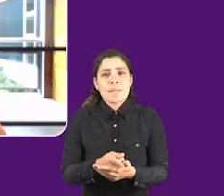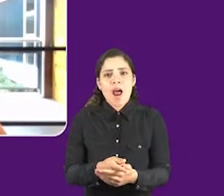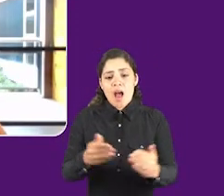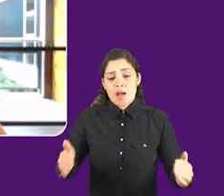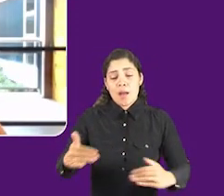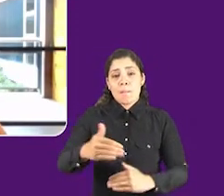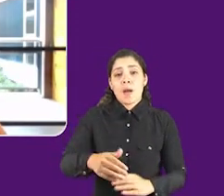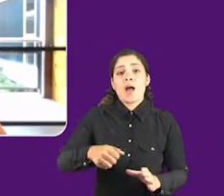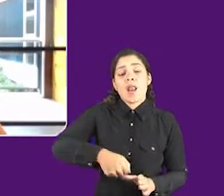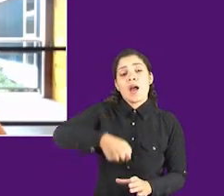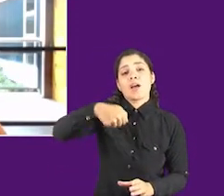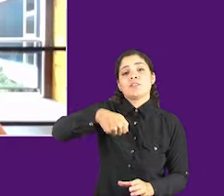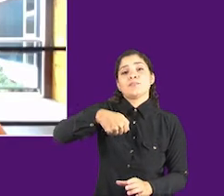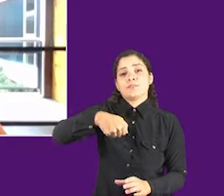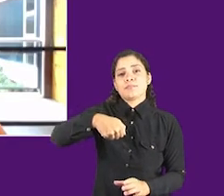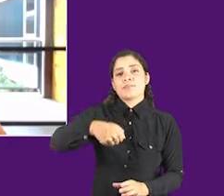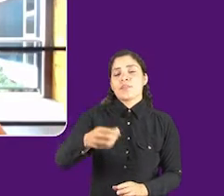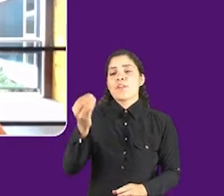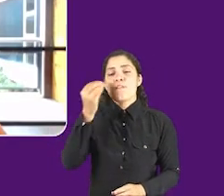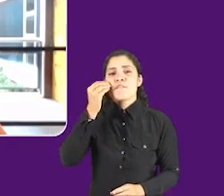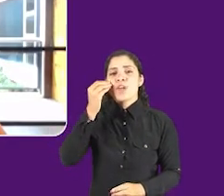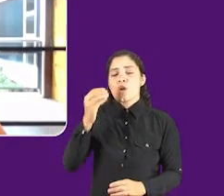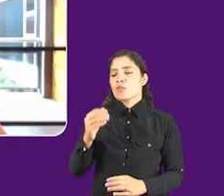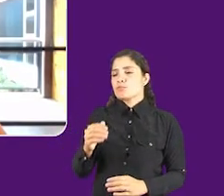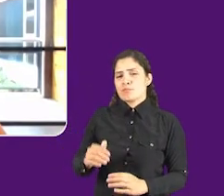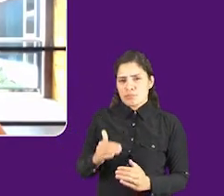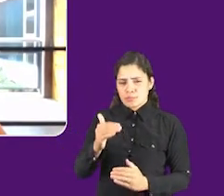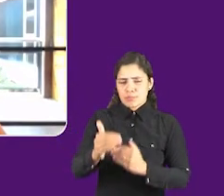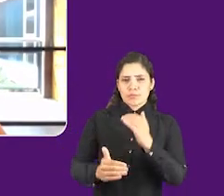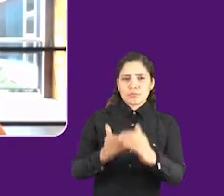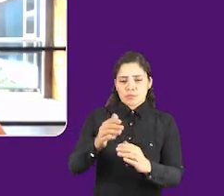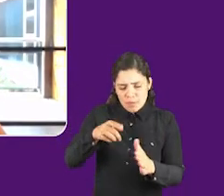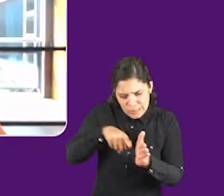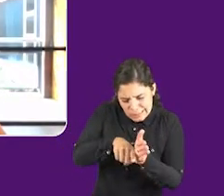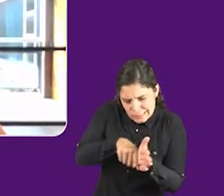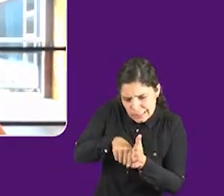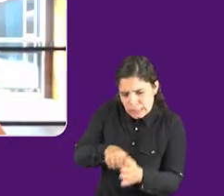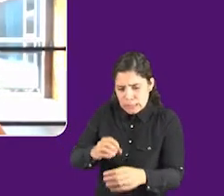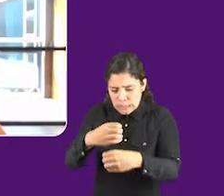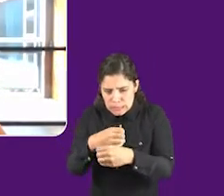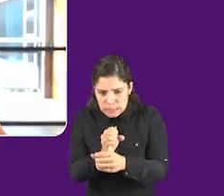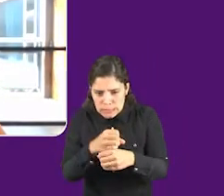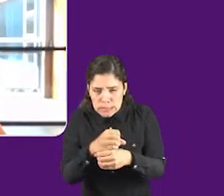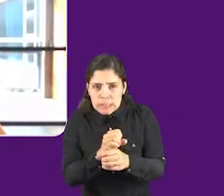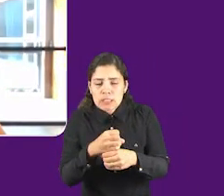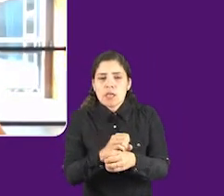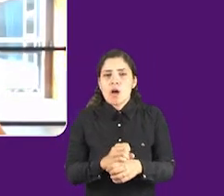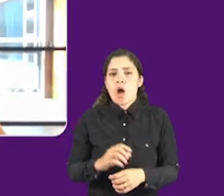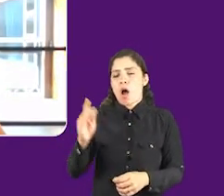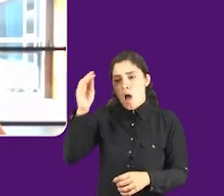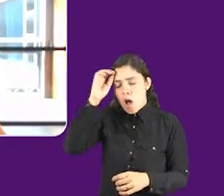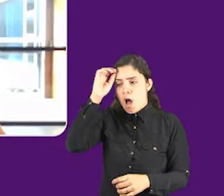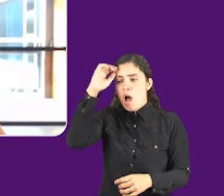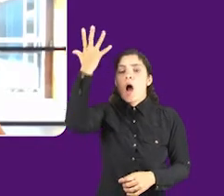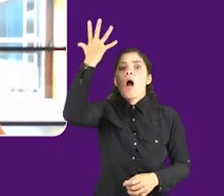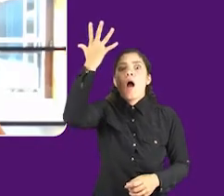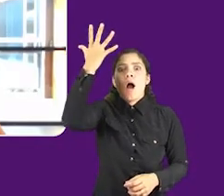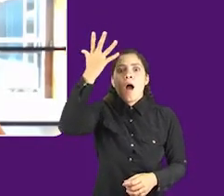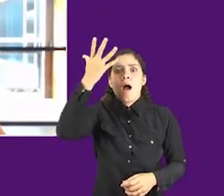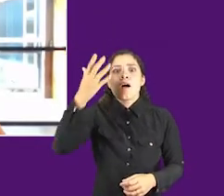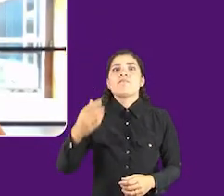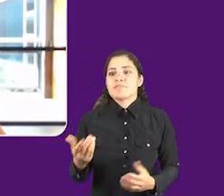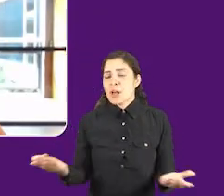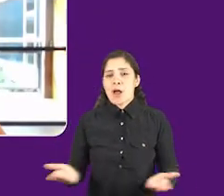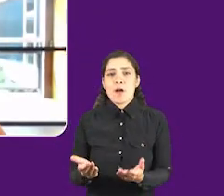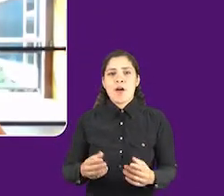desenvolvemos junto com um parceiro de grande porte uma solução que vai solucionar o problema Mundial